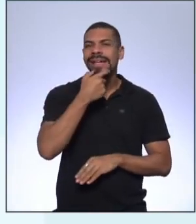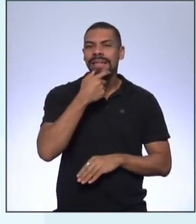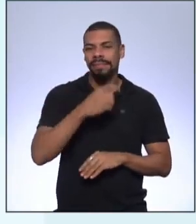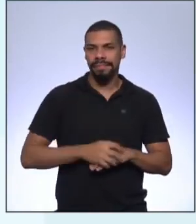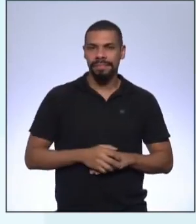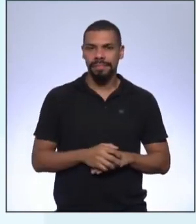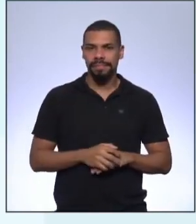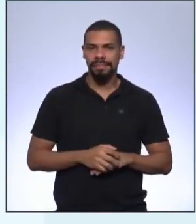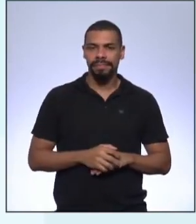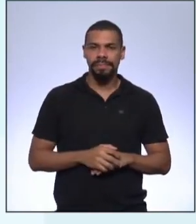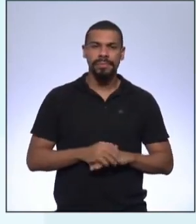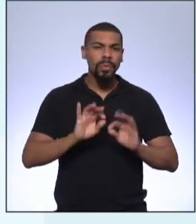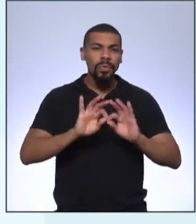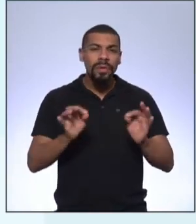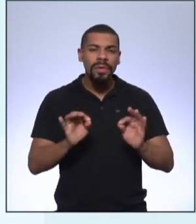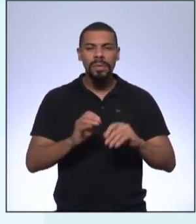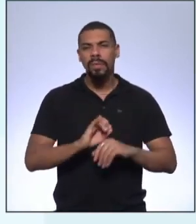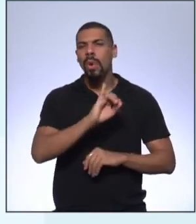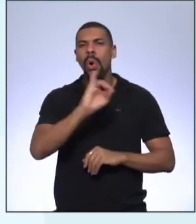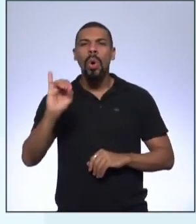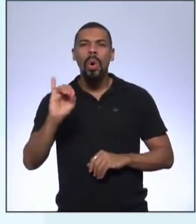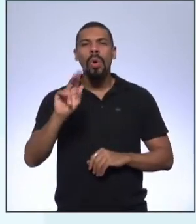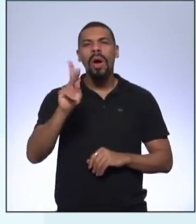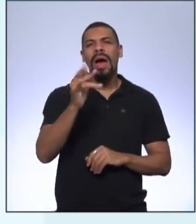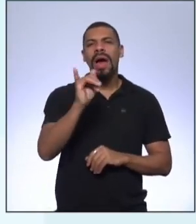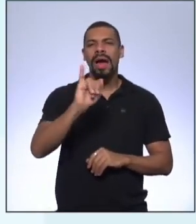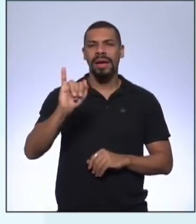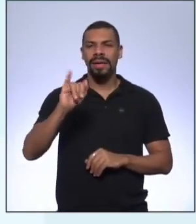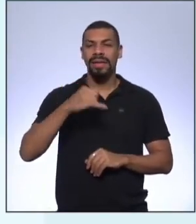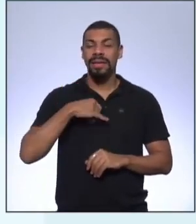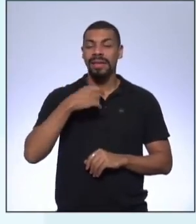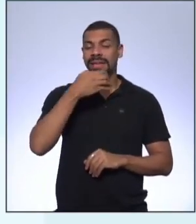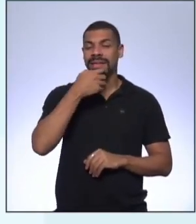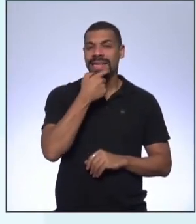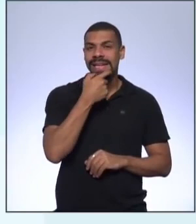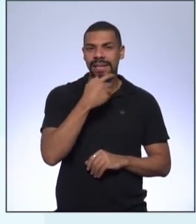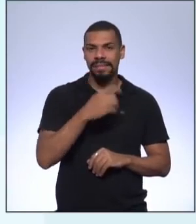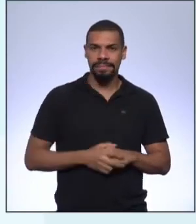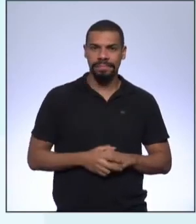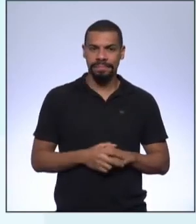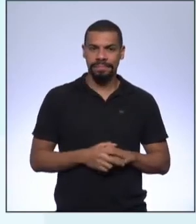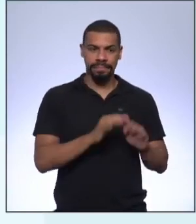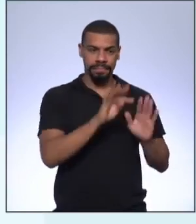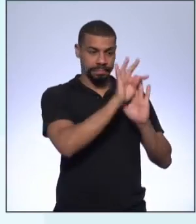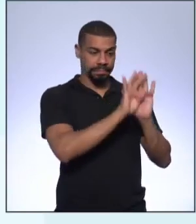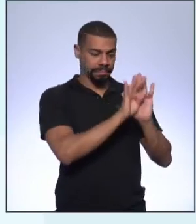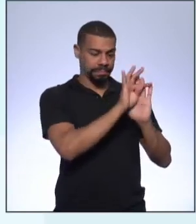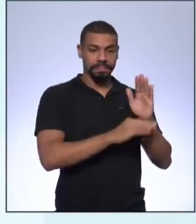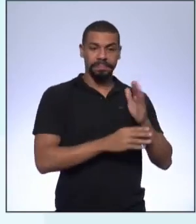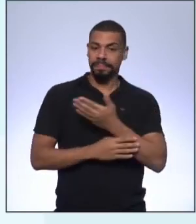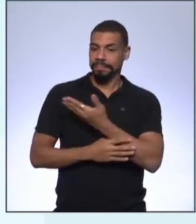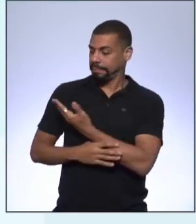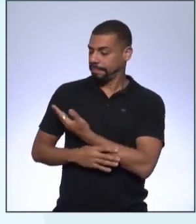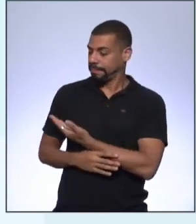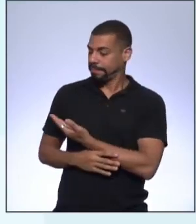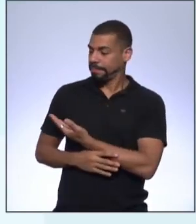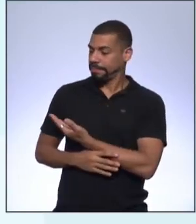hi no chat aí, tá bom? Olha só, a gente tem aqui no texto save and